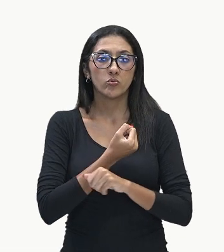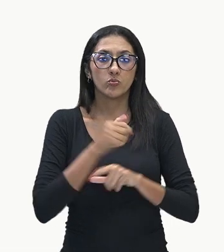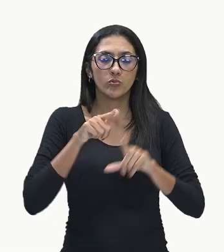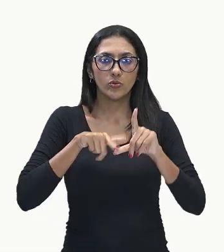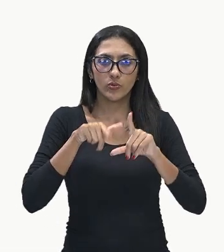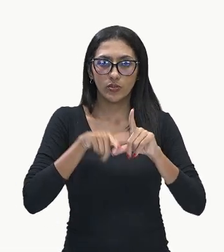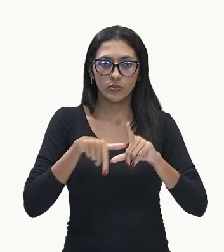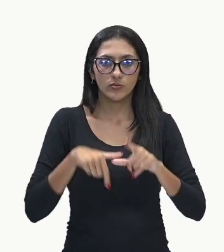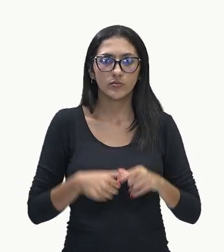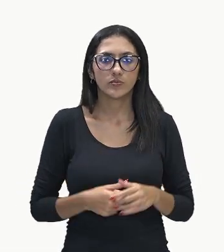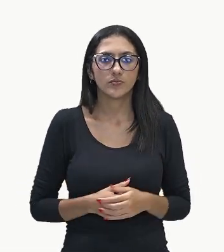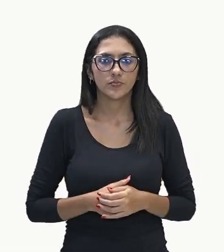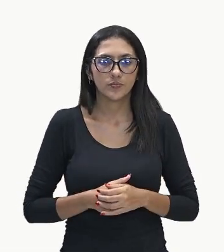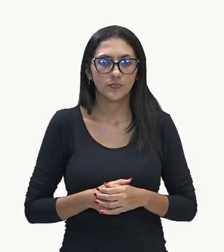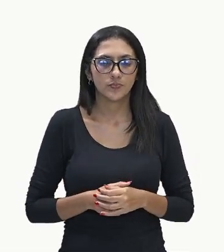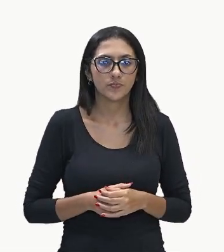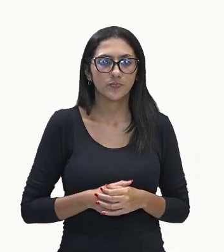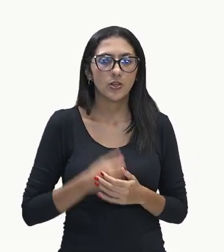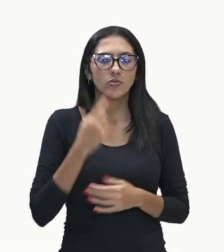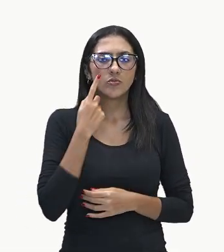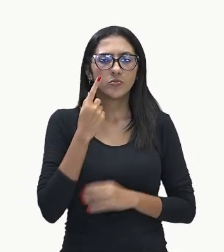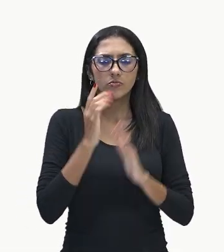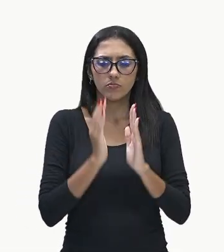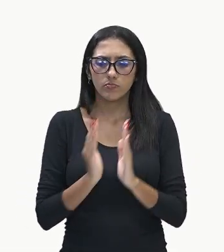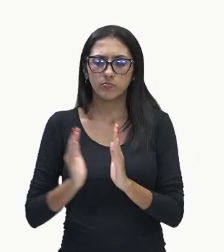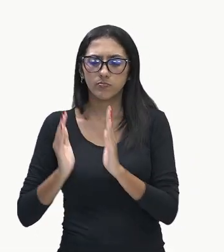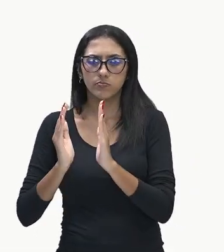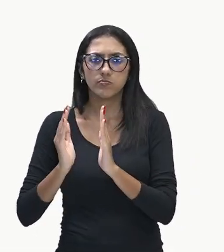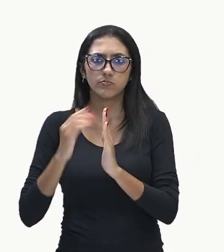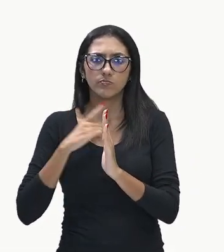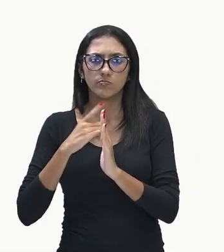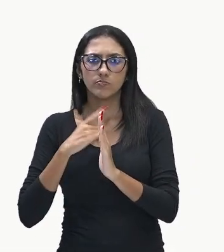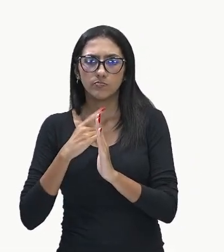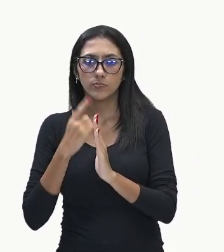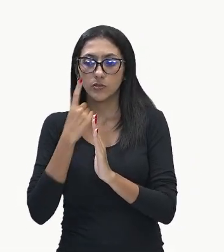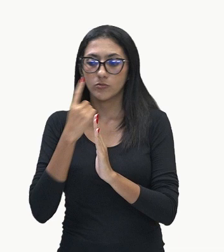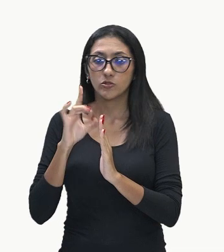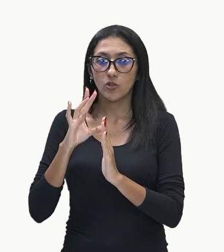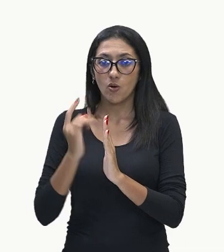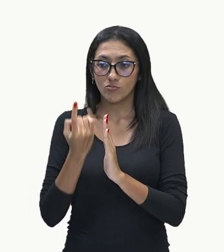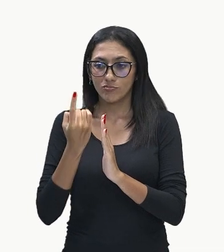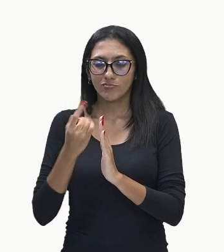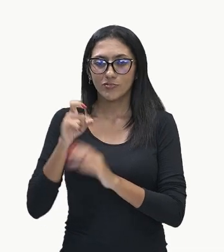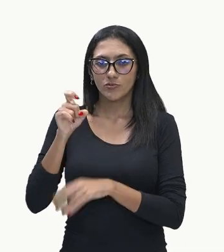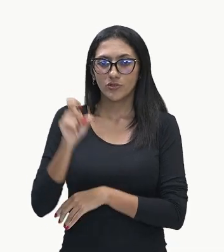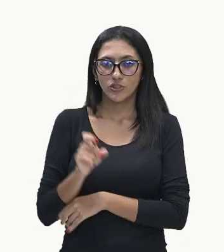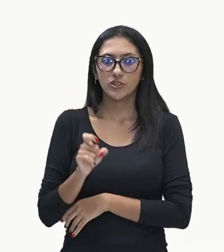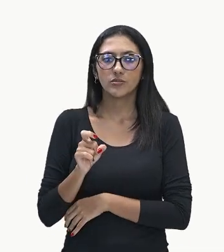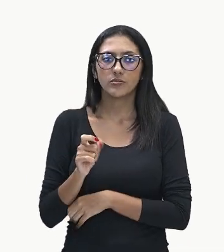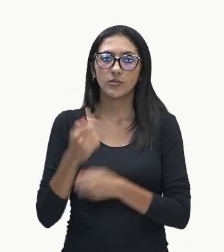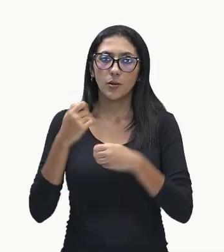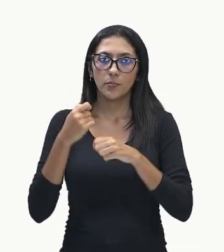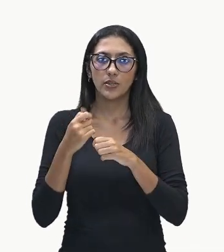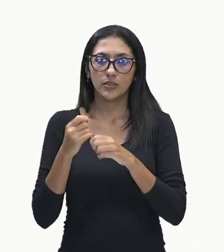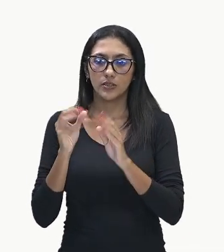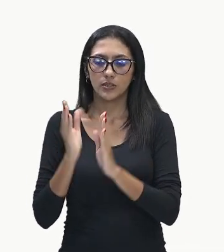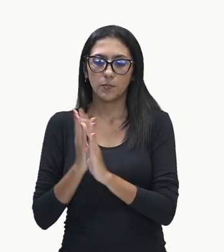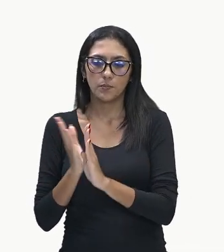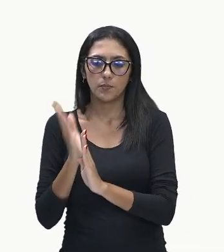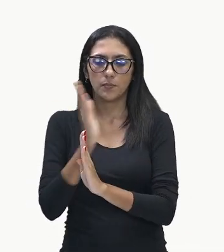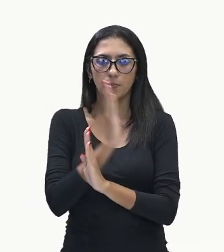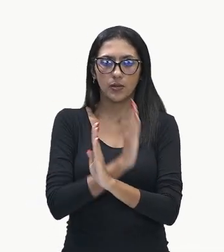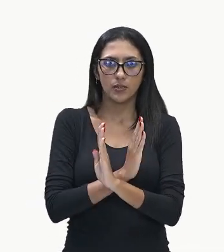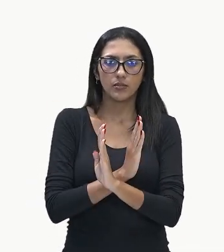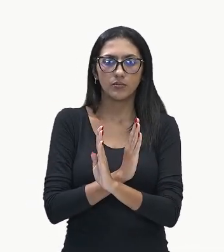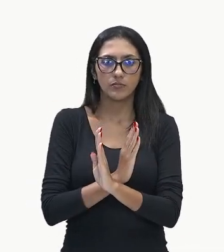vai olhar ali para o segundo membro e você vai ver que a incógnita aqui é o x. Ela tem que passar para o primeiro membro.